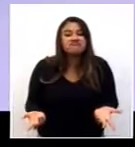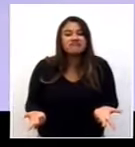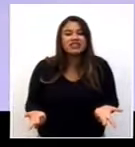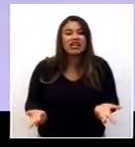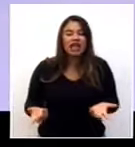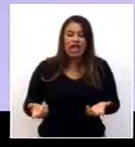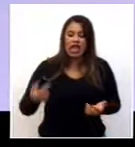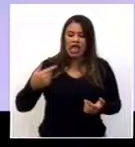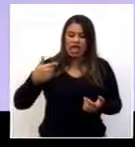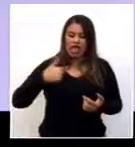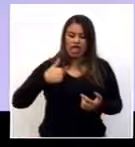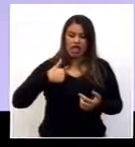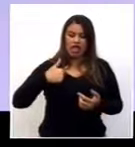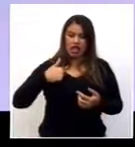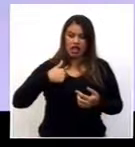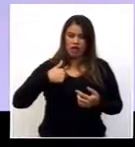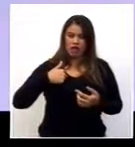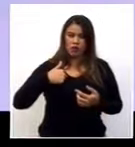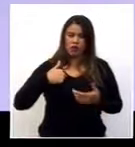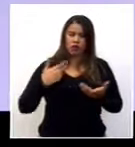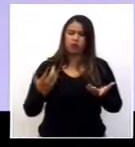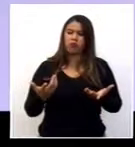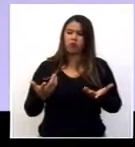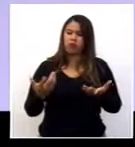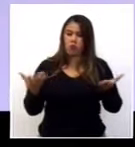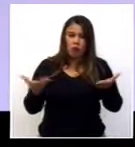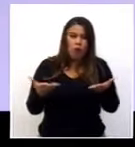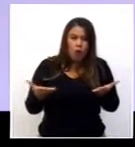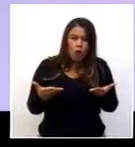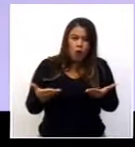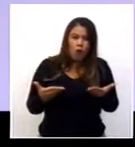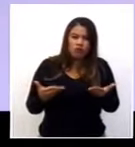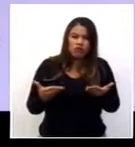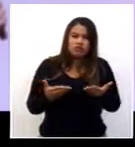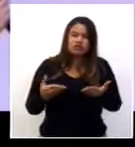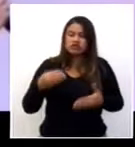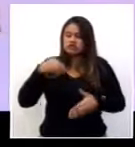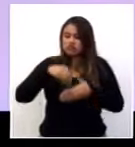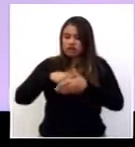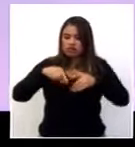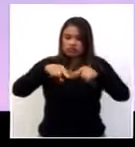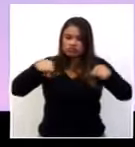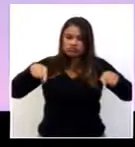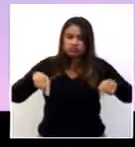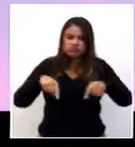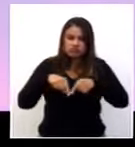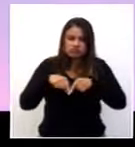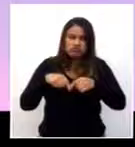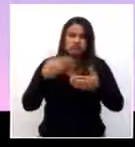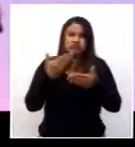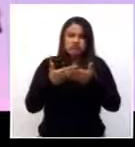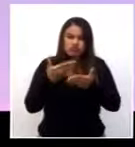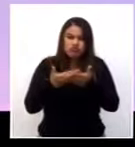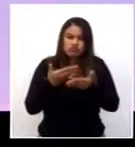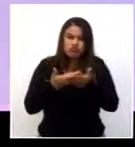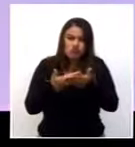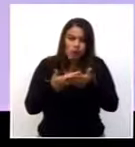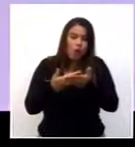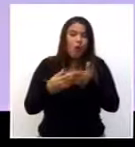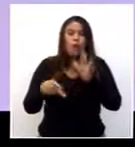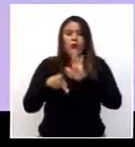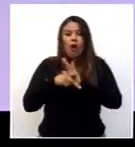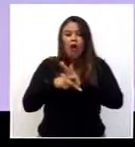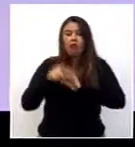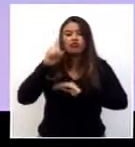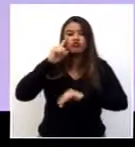estou reproduzindo hoje, dentro da minha sala de aula, dentro do meu cotidiano de trabalho